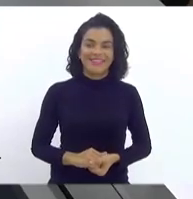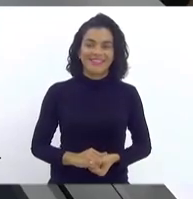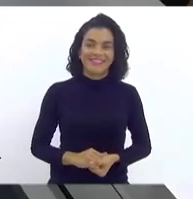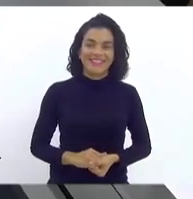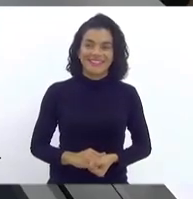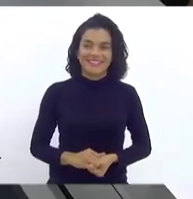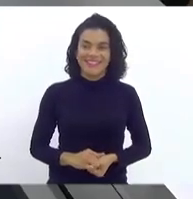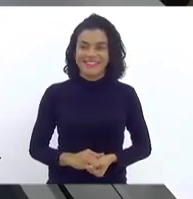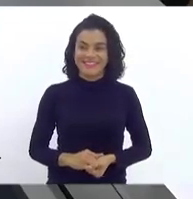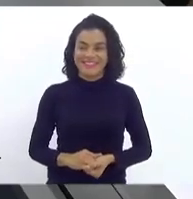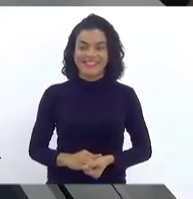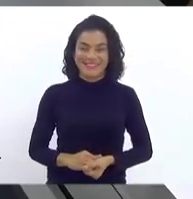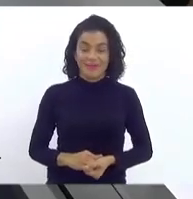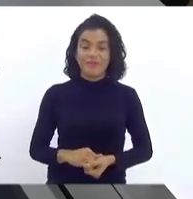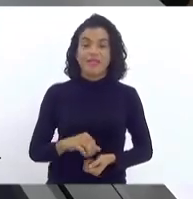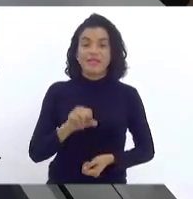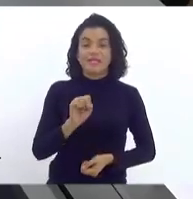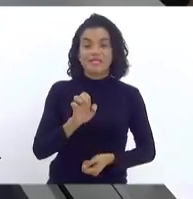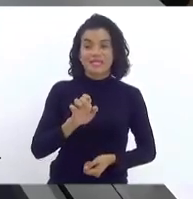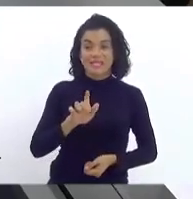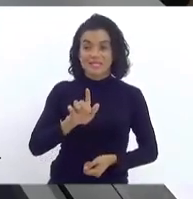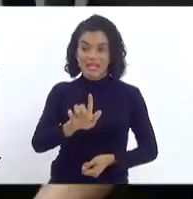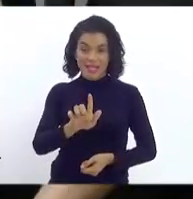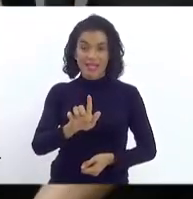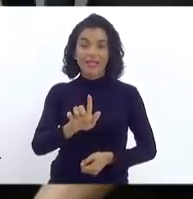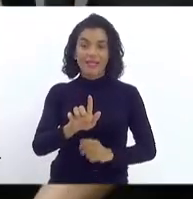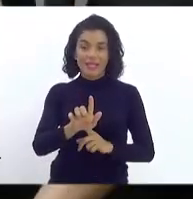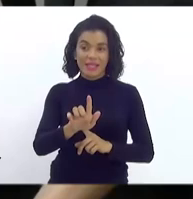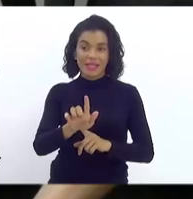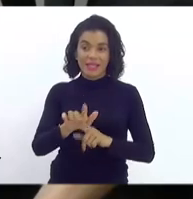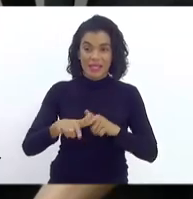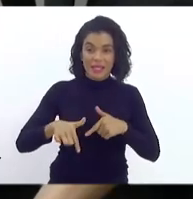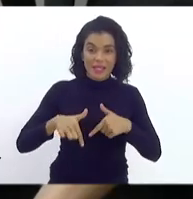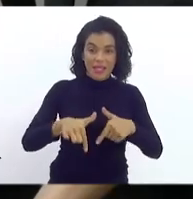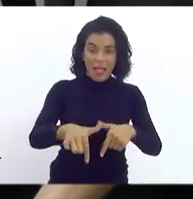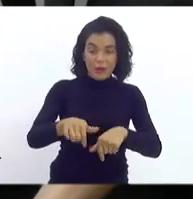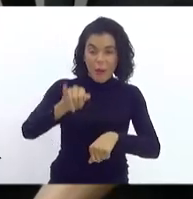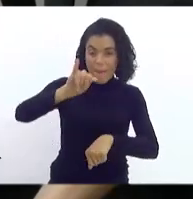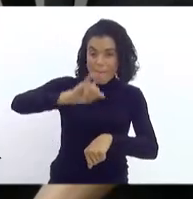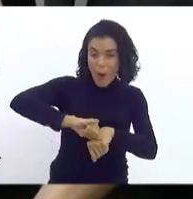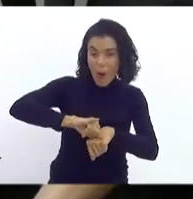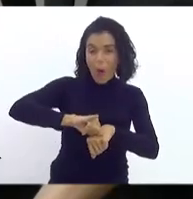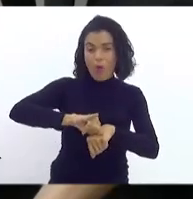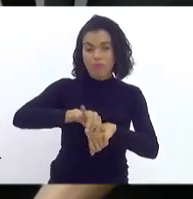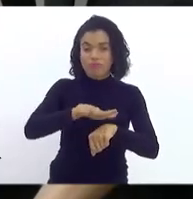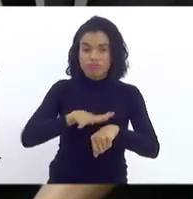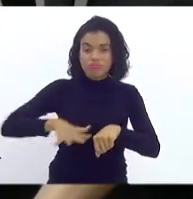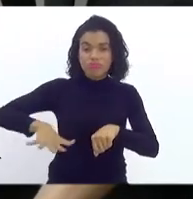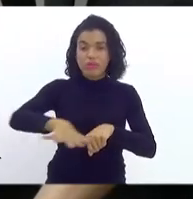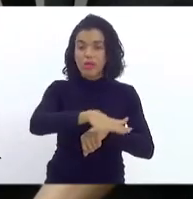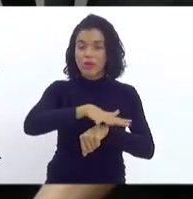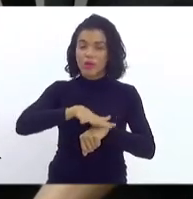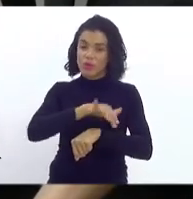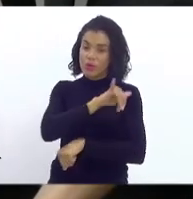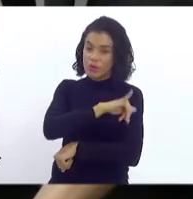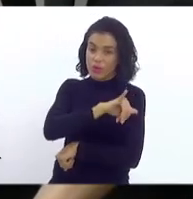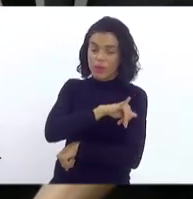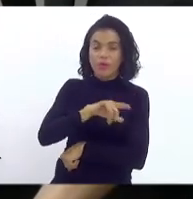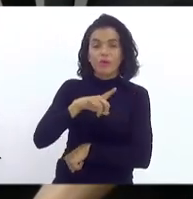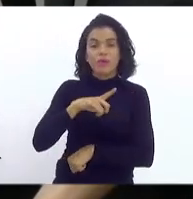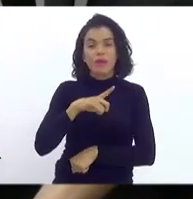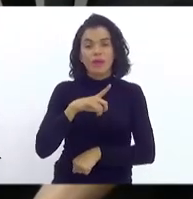Bom, a SEG, que atua na região metropolitana do Rio de Janeiro, ela tem como sua